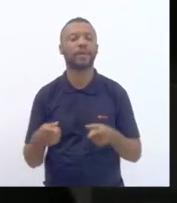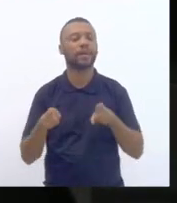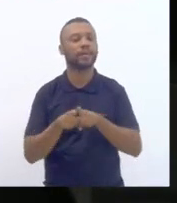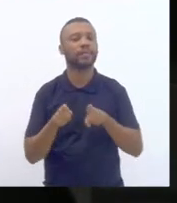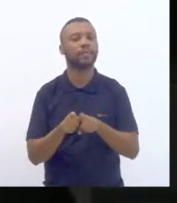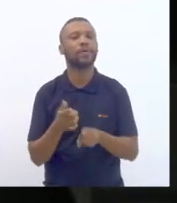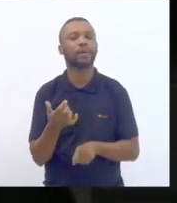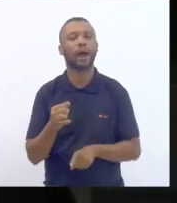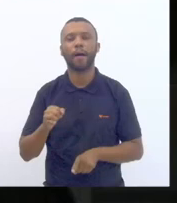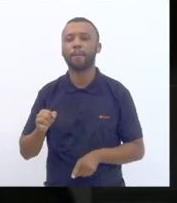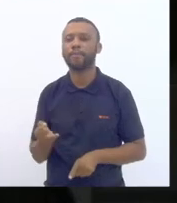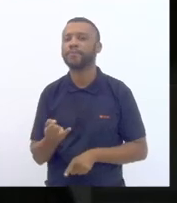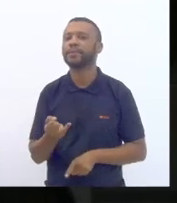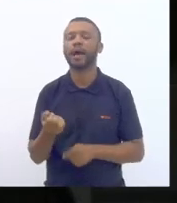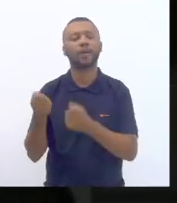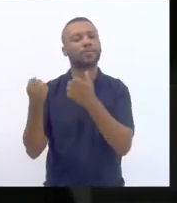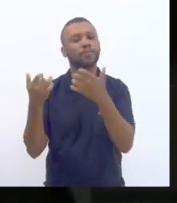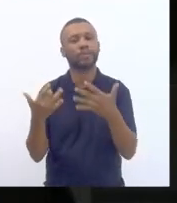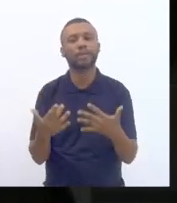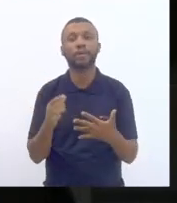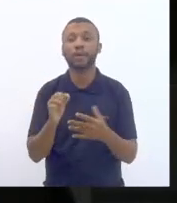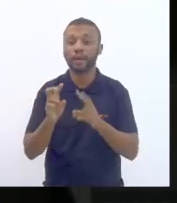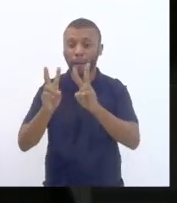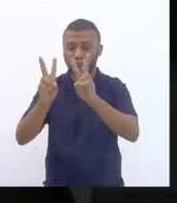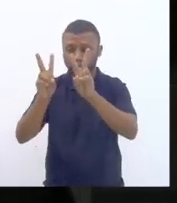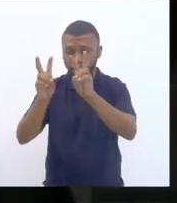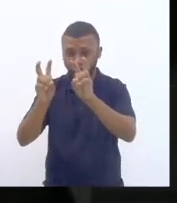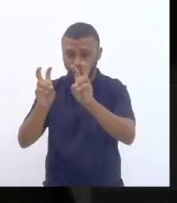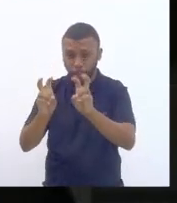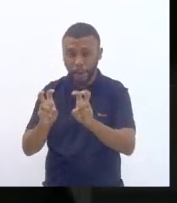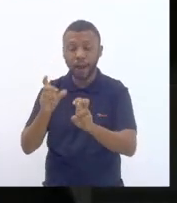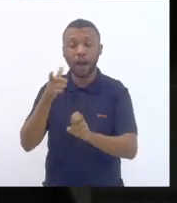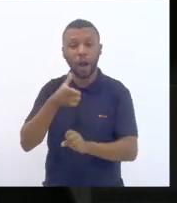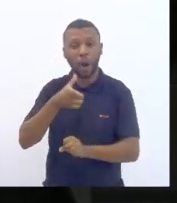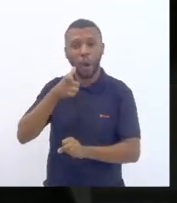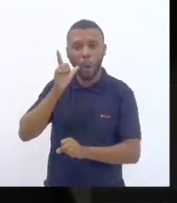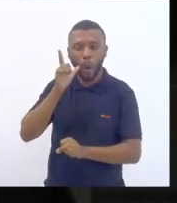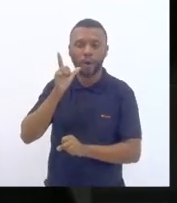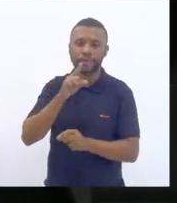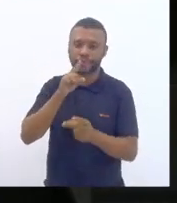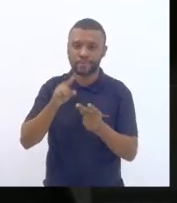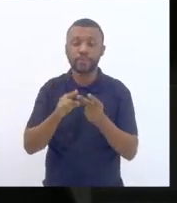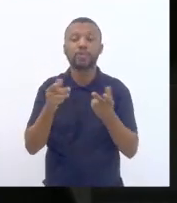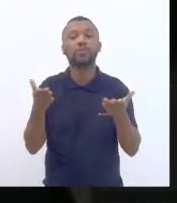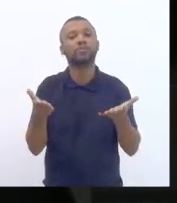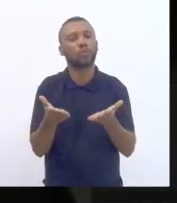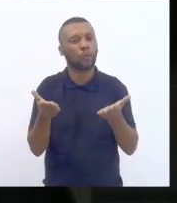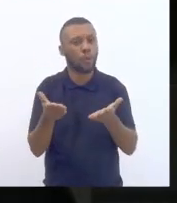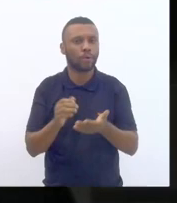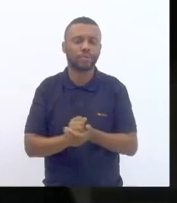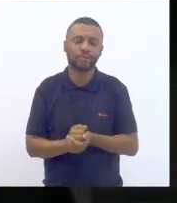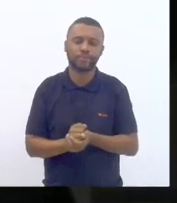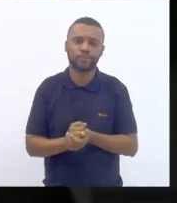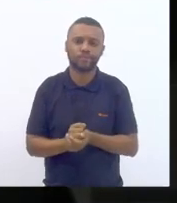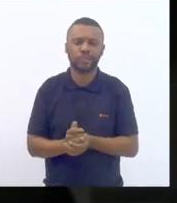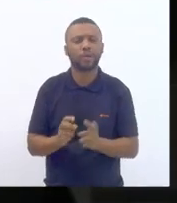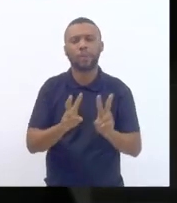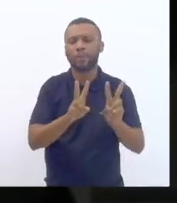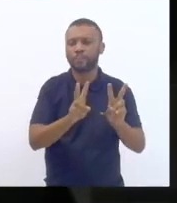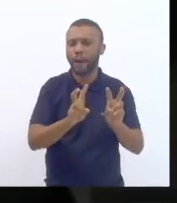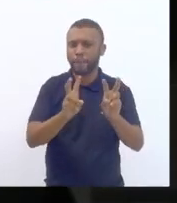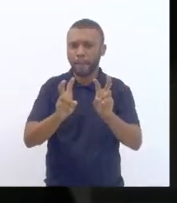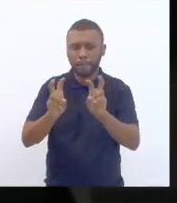presidente dizer que as pautas de ontem e de hoje são pautas